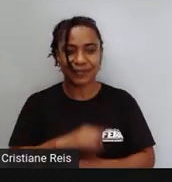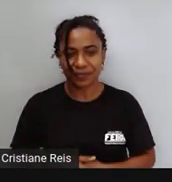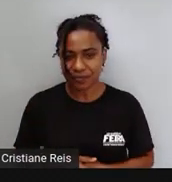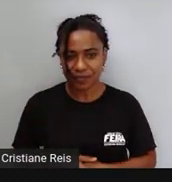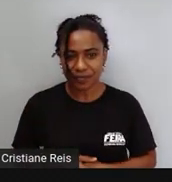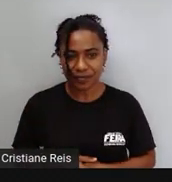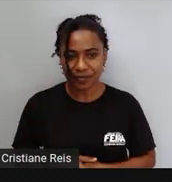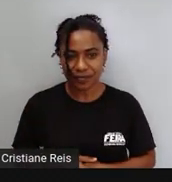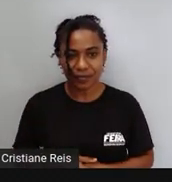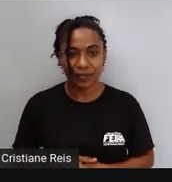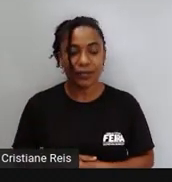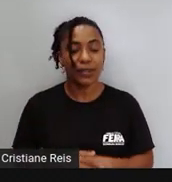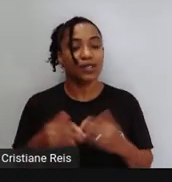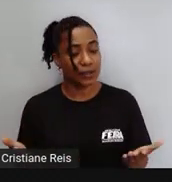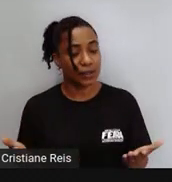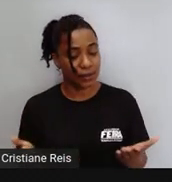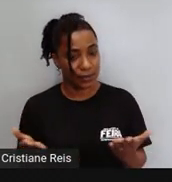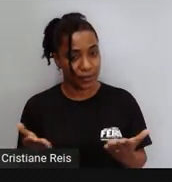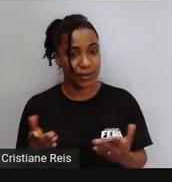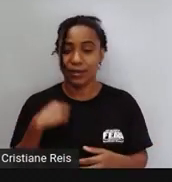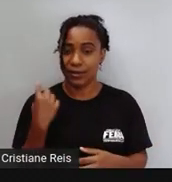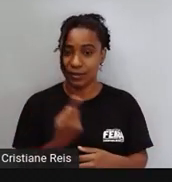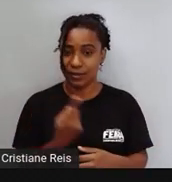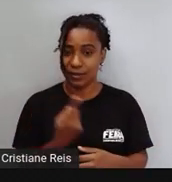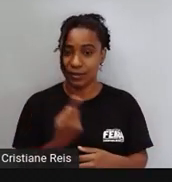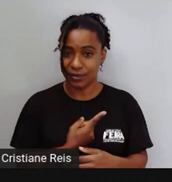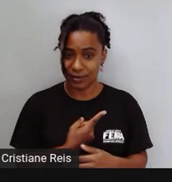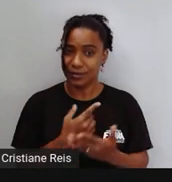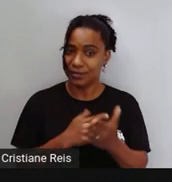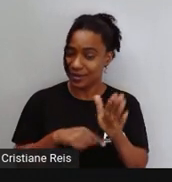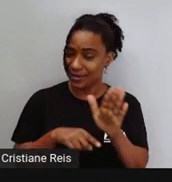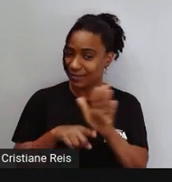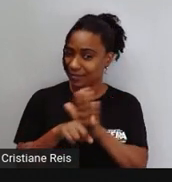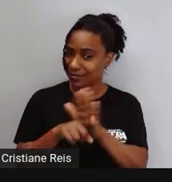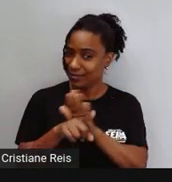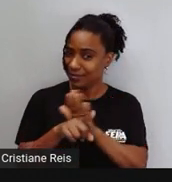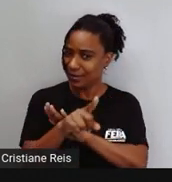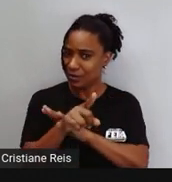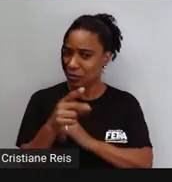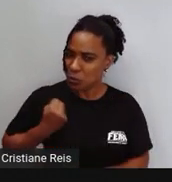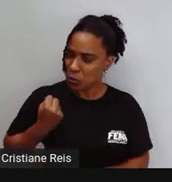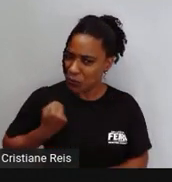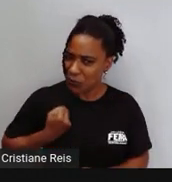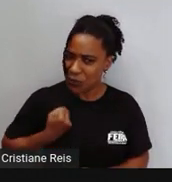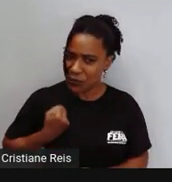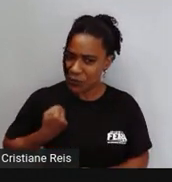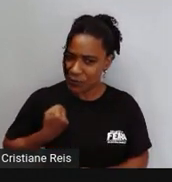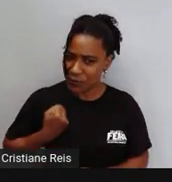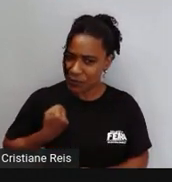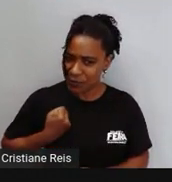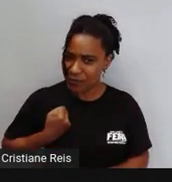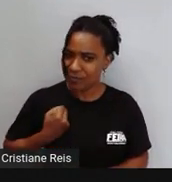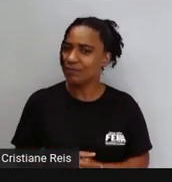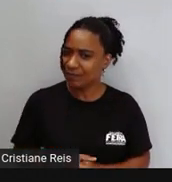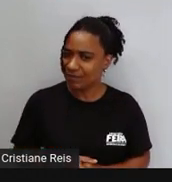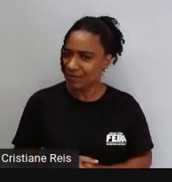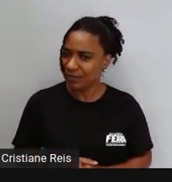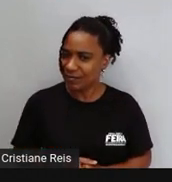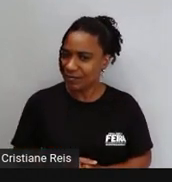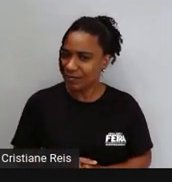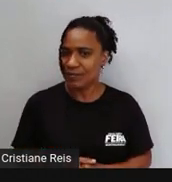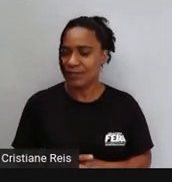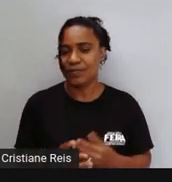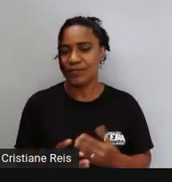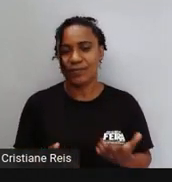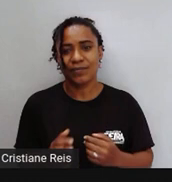Então, vamos começar a nos perguntar: numbers? Números? What situations do you use